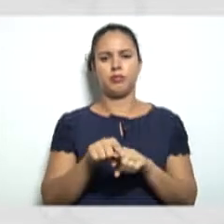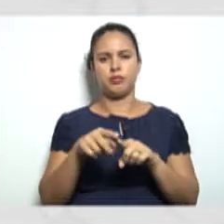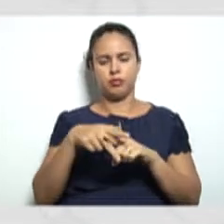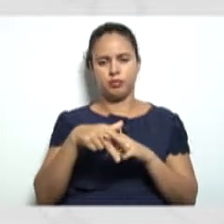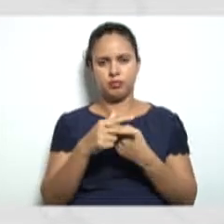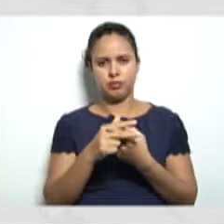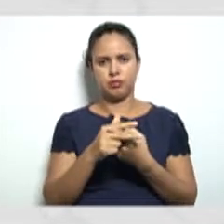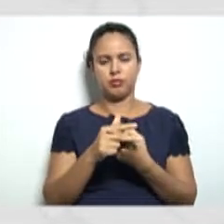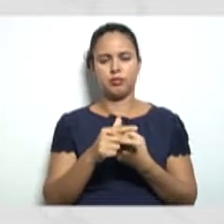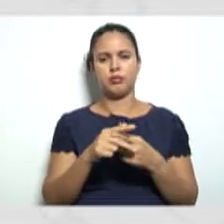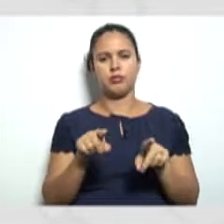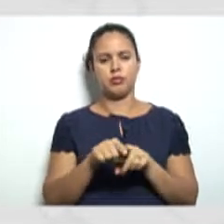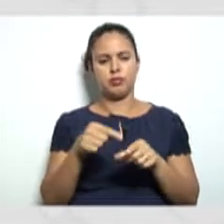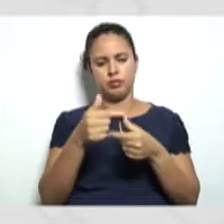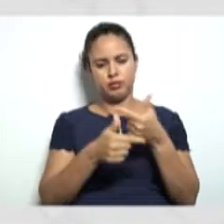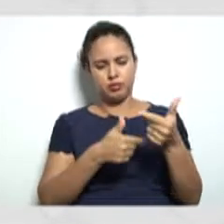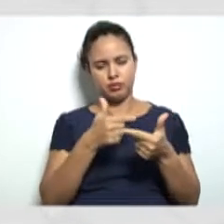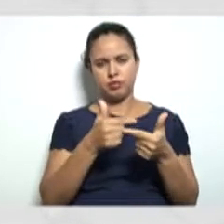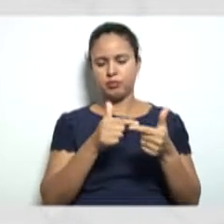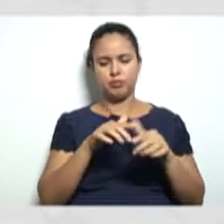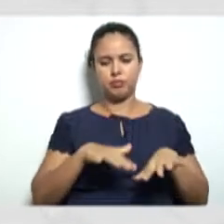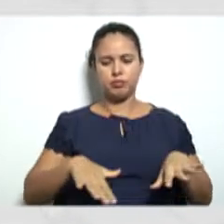manutenção e serviços gerais.